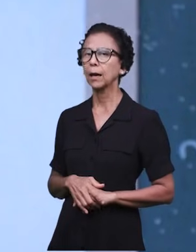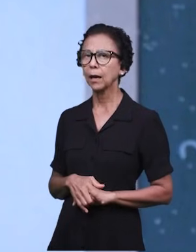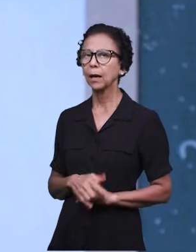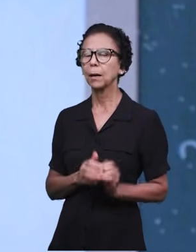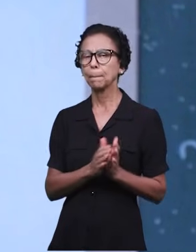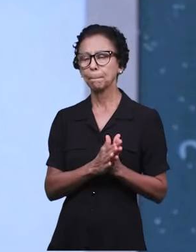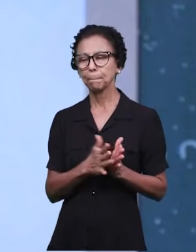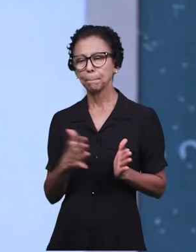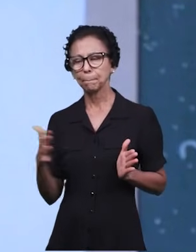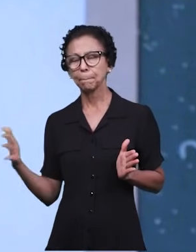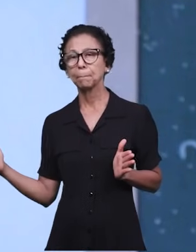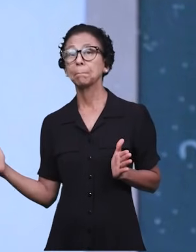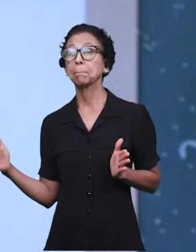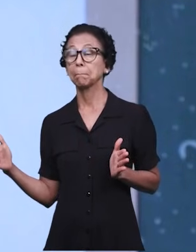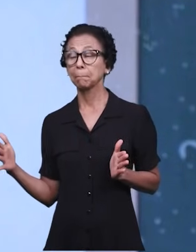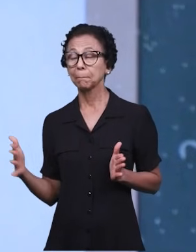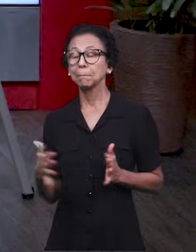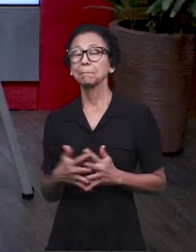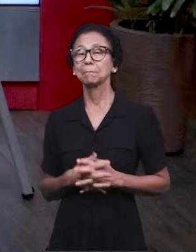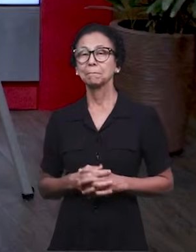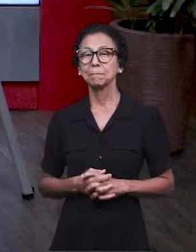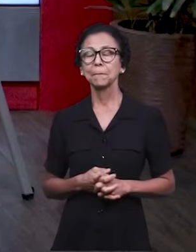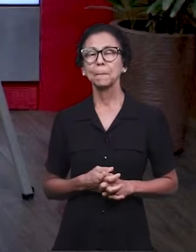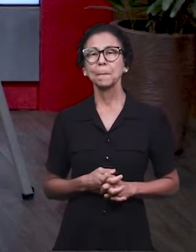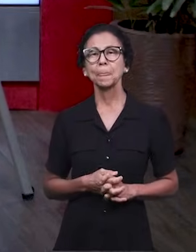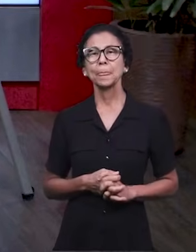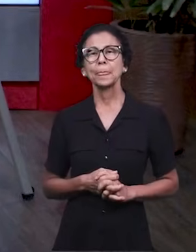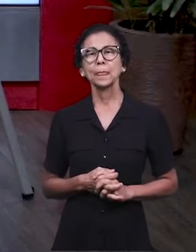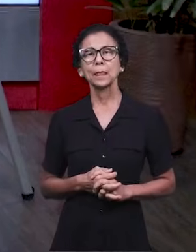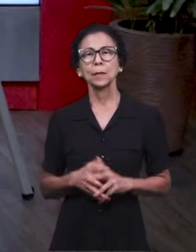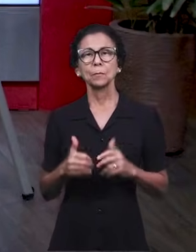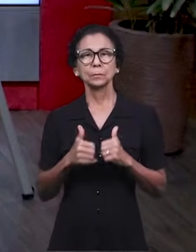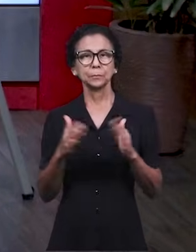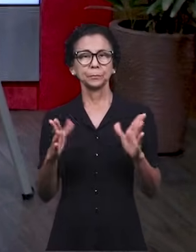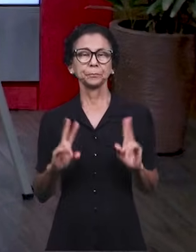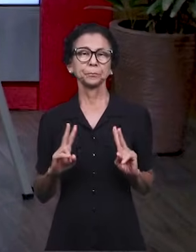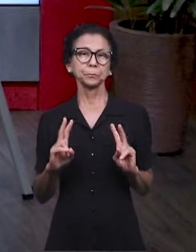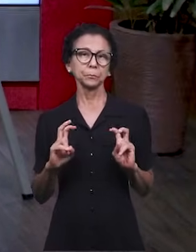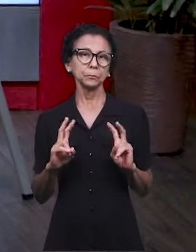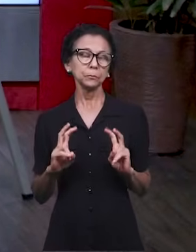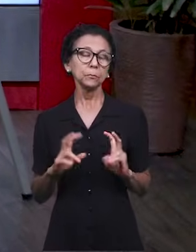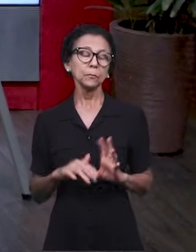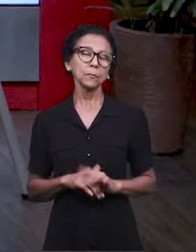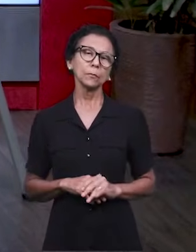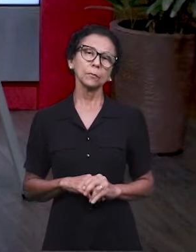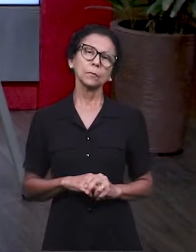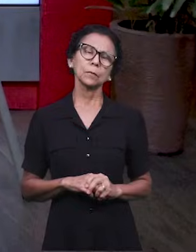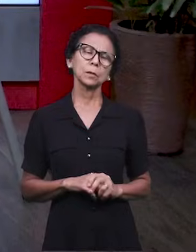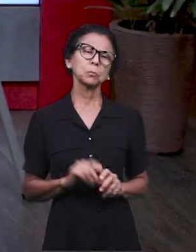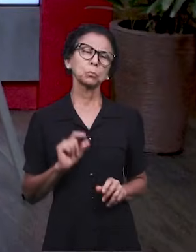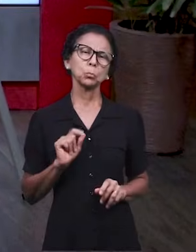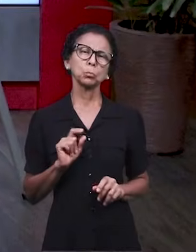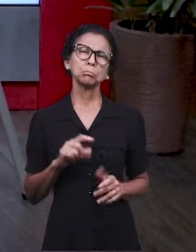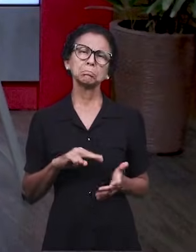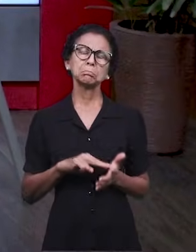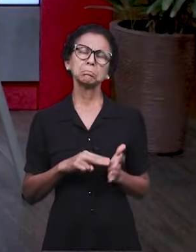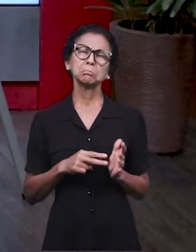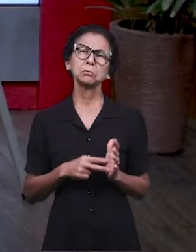né? Isso. Para abrirmos aqui o nosso assunto, pastor, o que é ser um